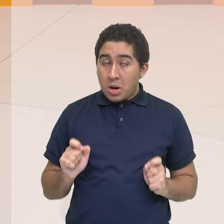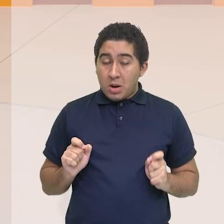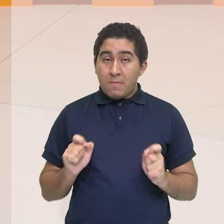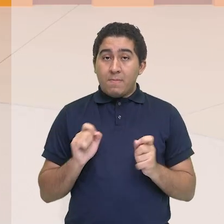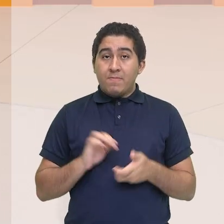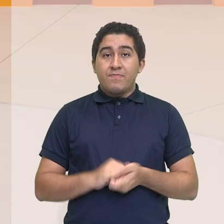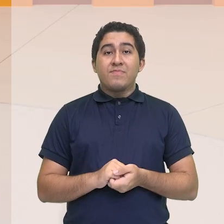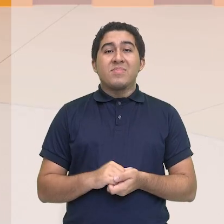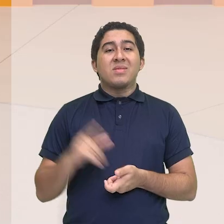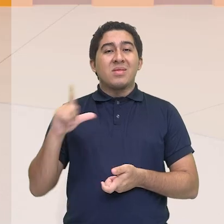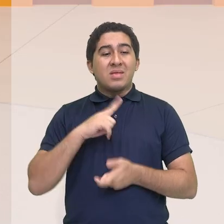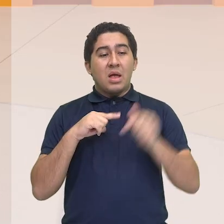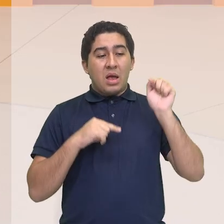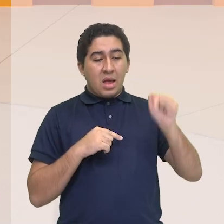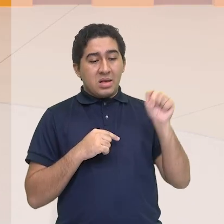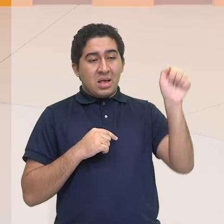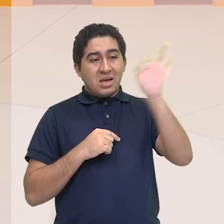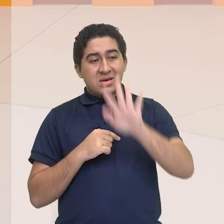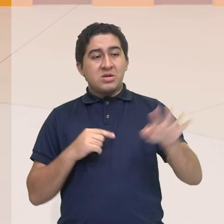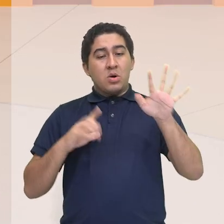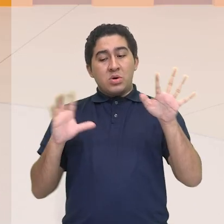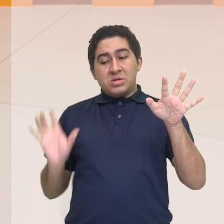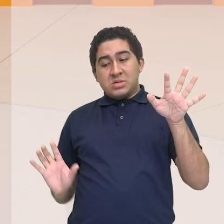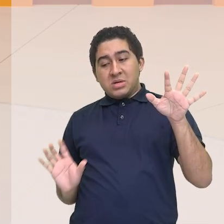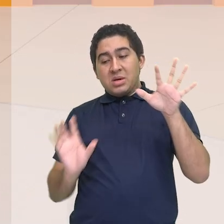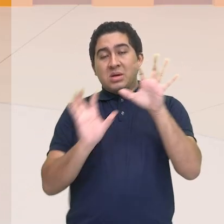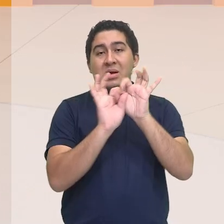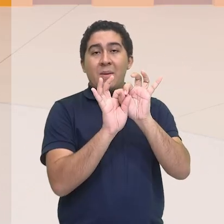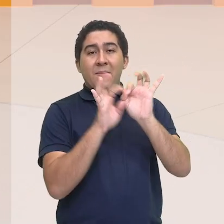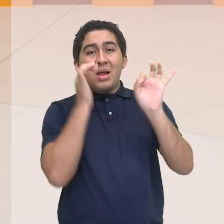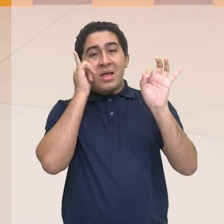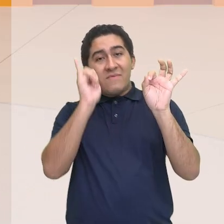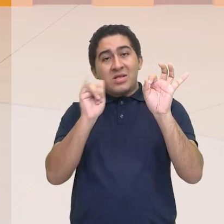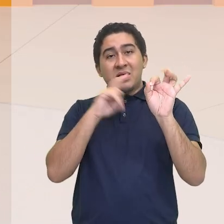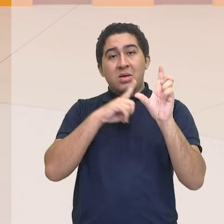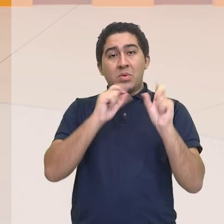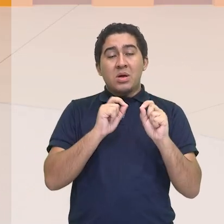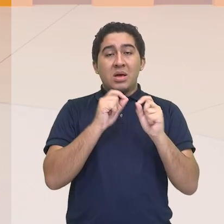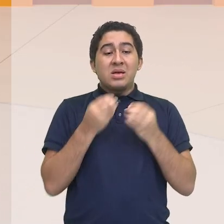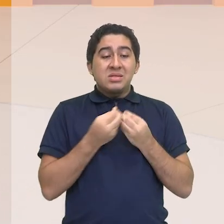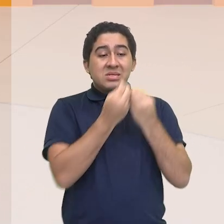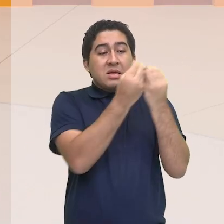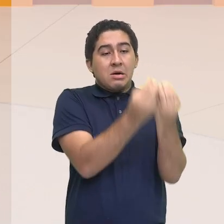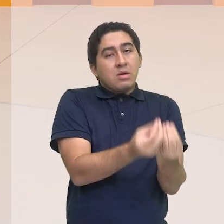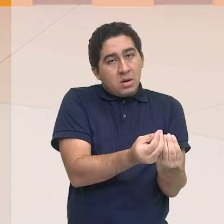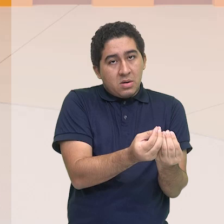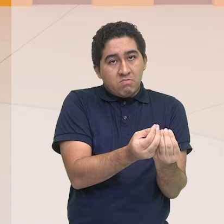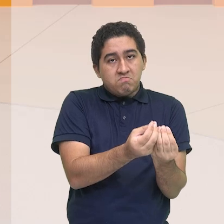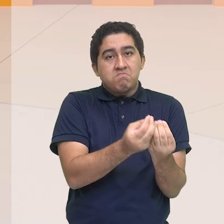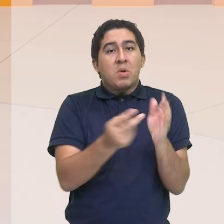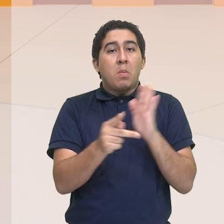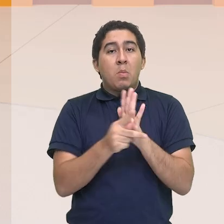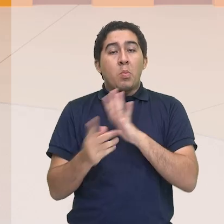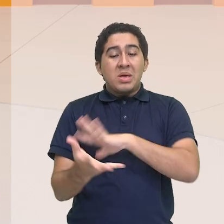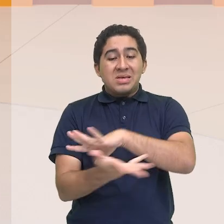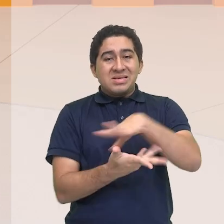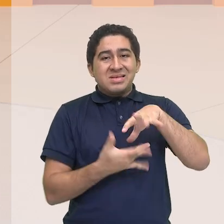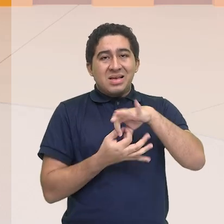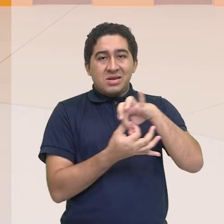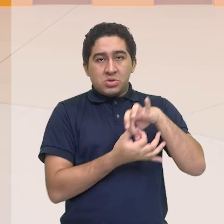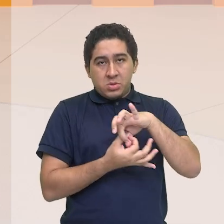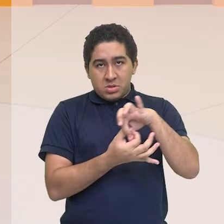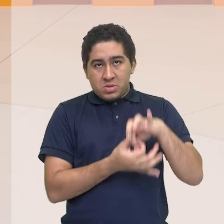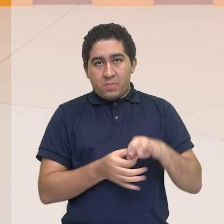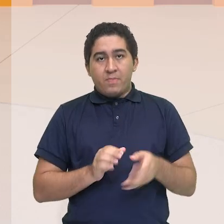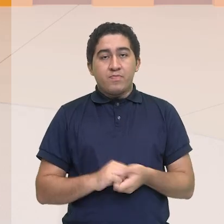você integrar essa região para, de fato, não entregar a cobiça da chamada internacionalização.